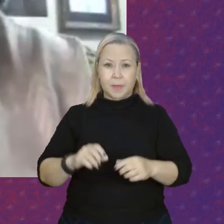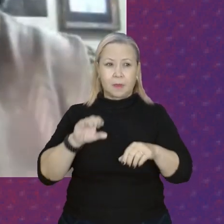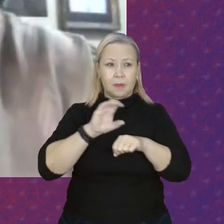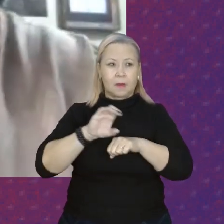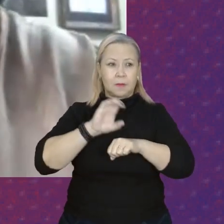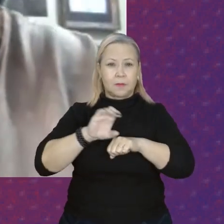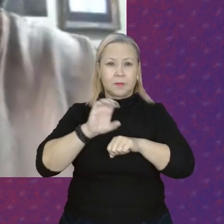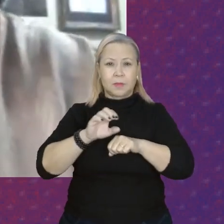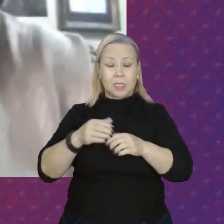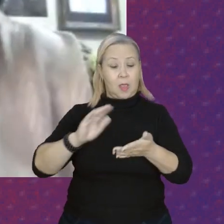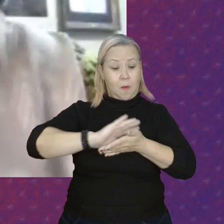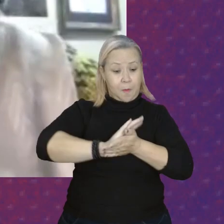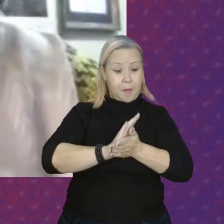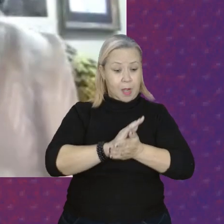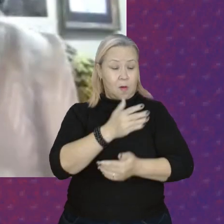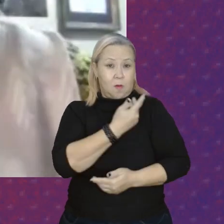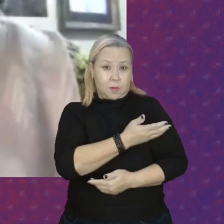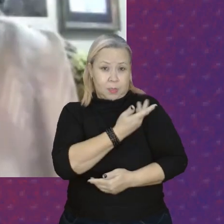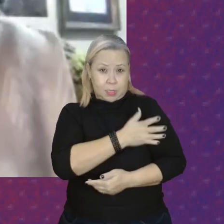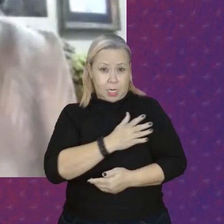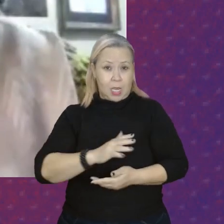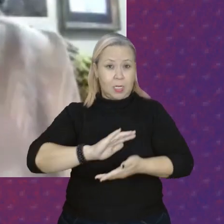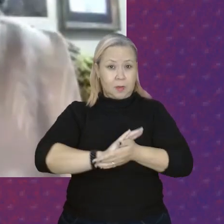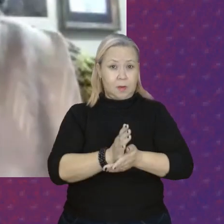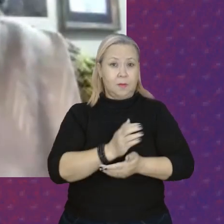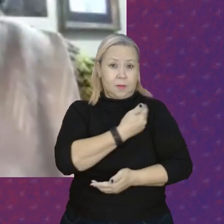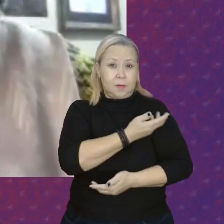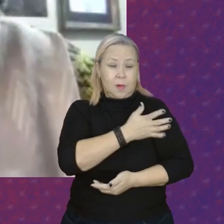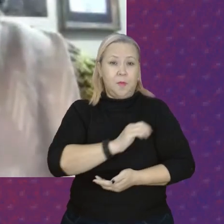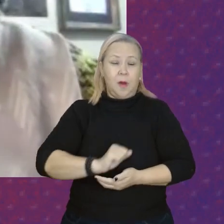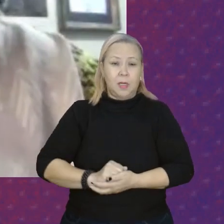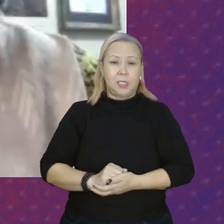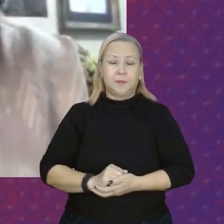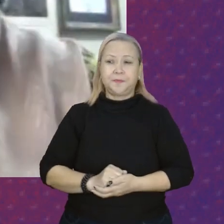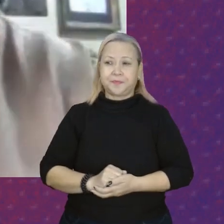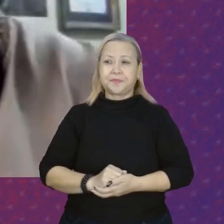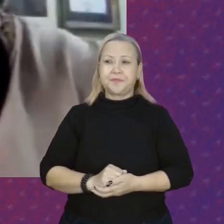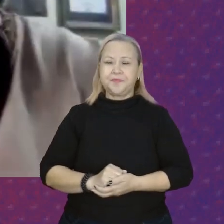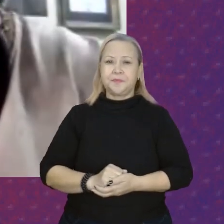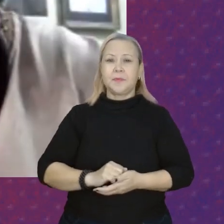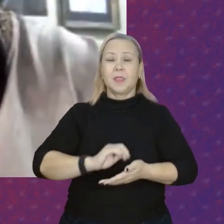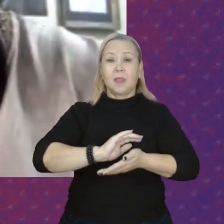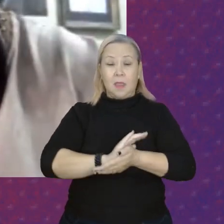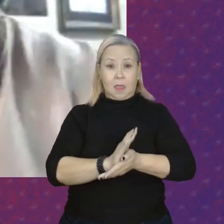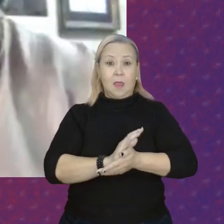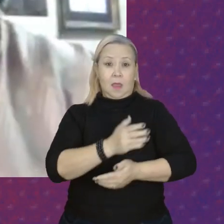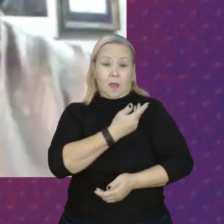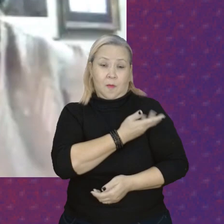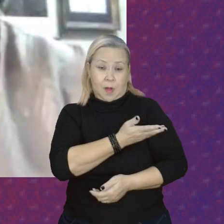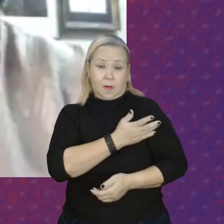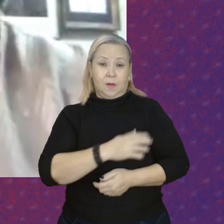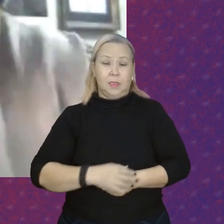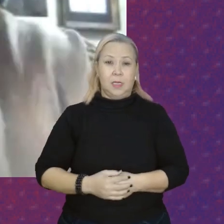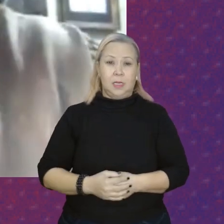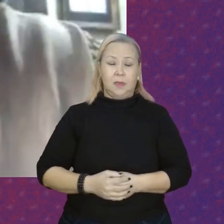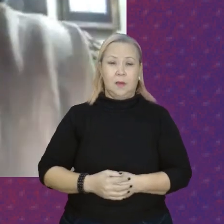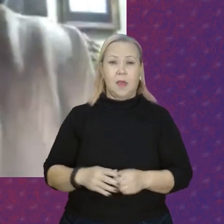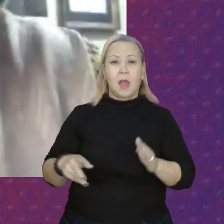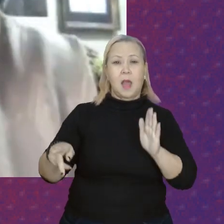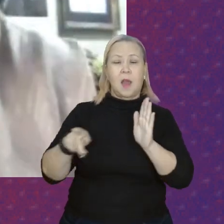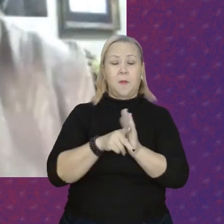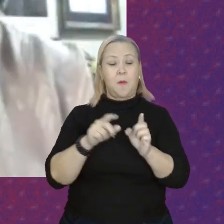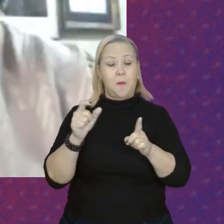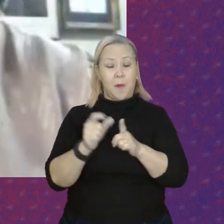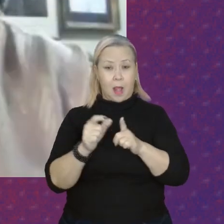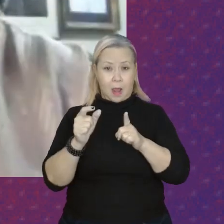né? Preconceito, discriminação e racismo, né? Preconceito, né, a própria